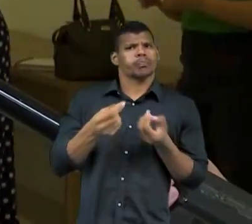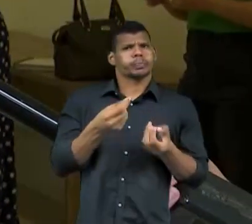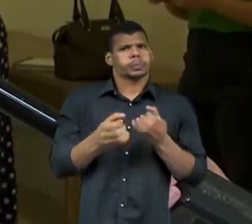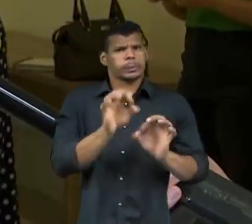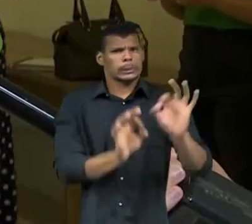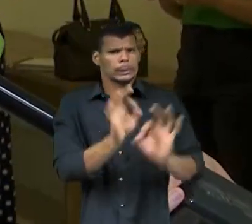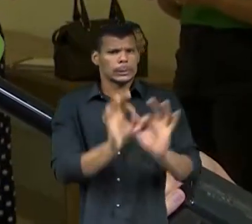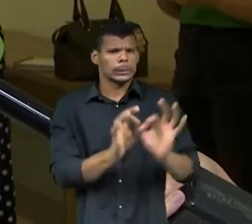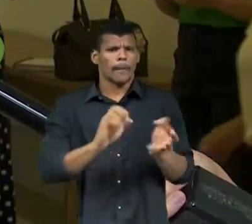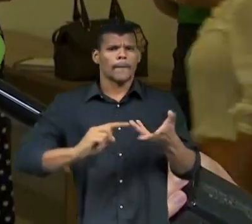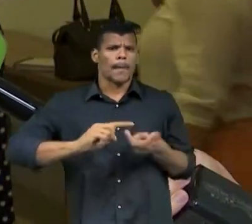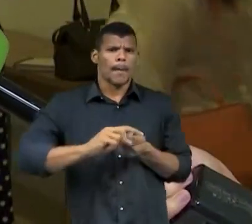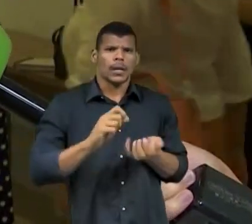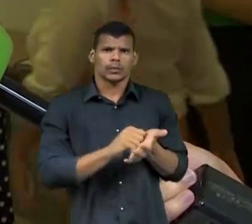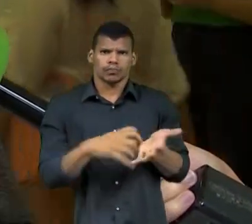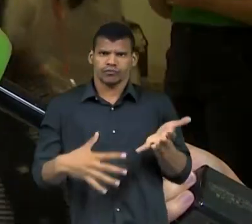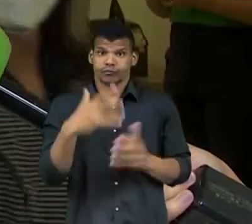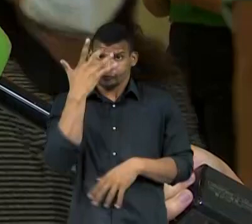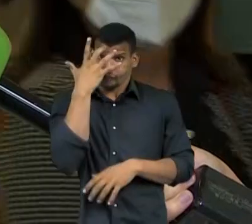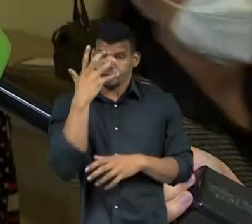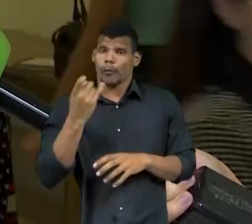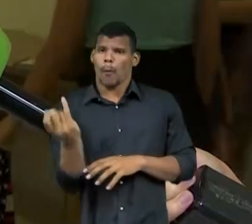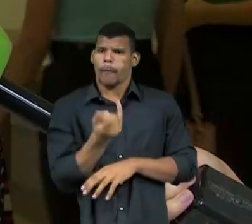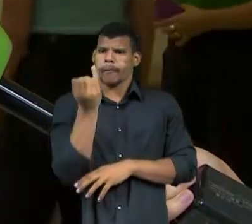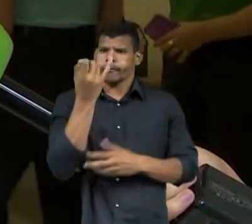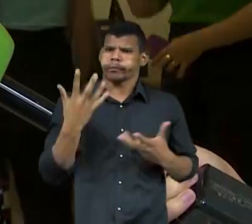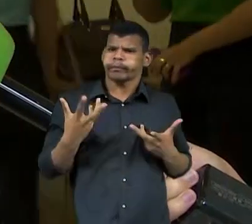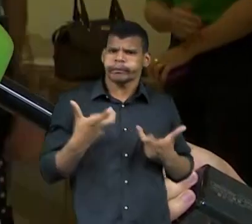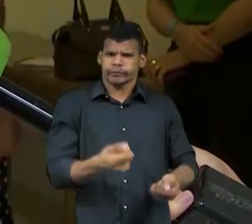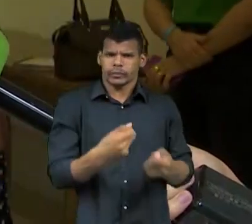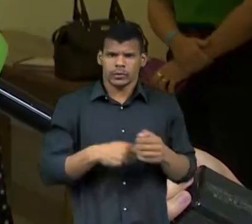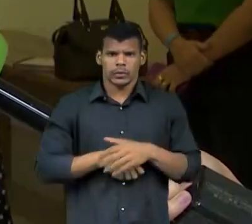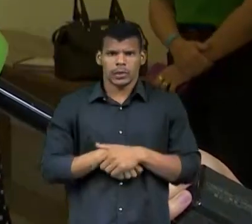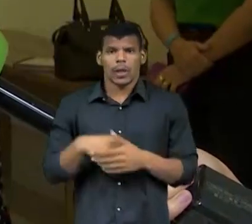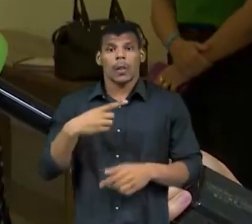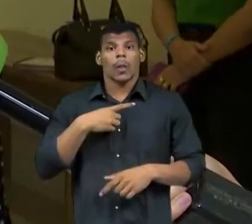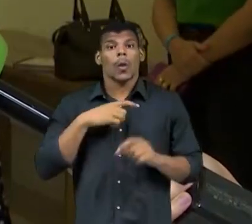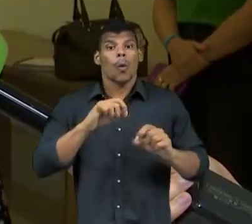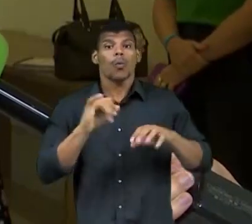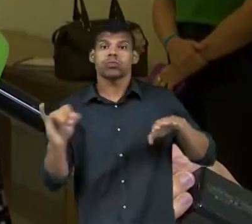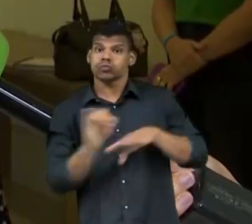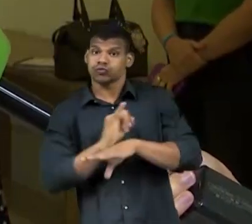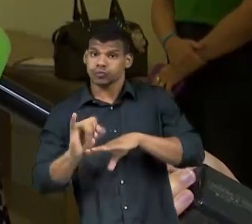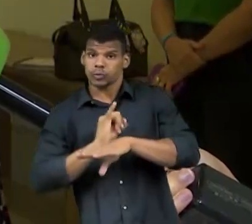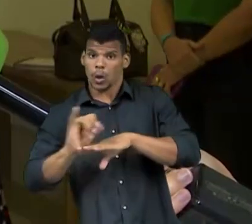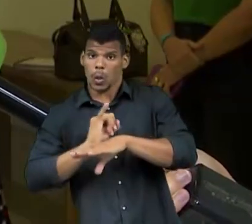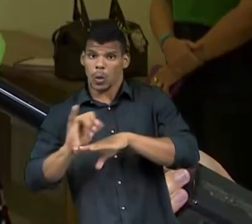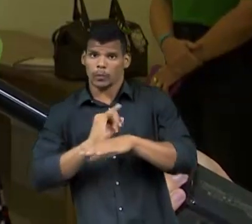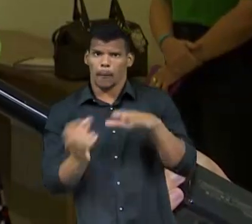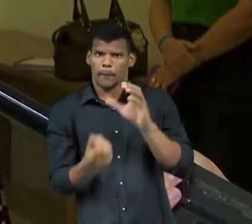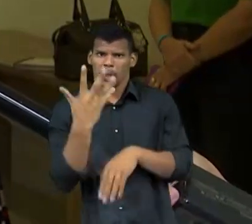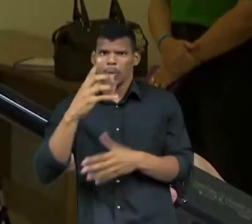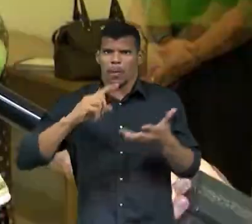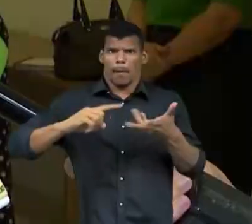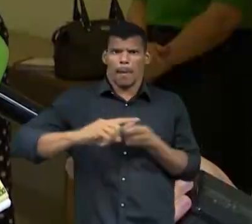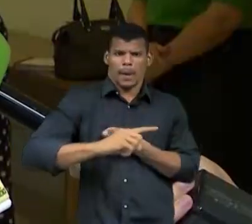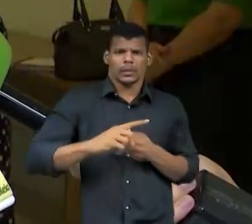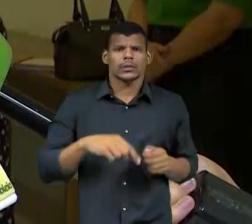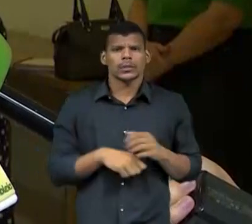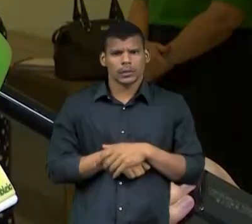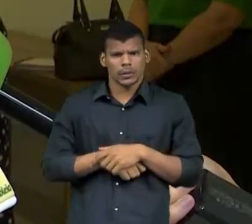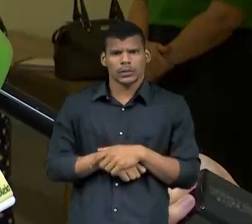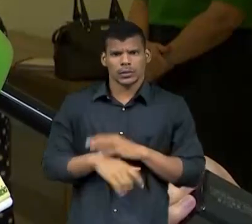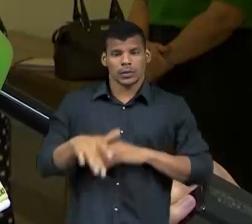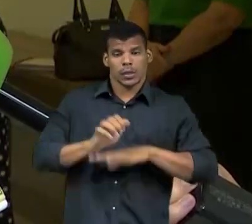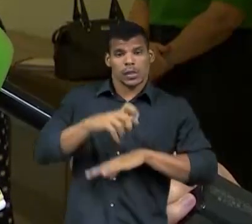isso, gente, é extraordinário. Isso significa dizer que existe um planejamento das ações para a primeira infância do nosso estado. Para mim